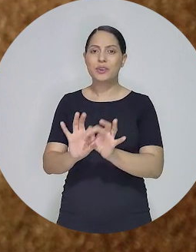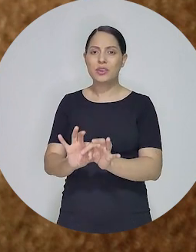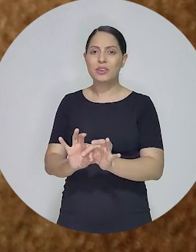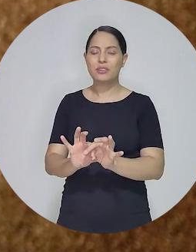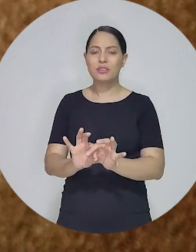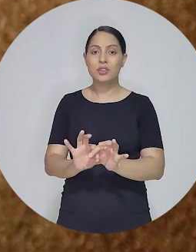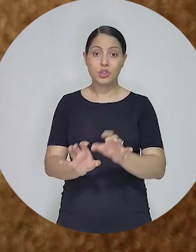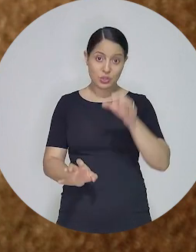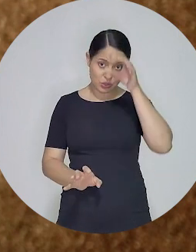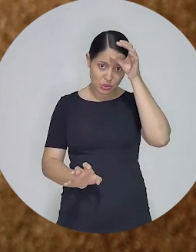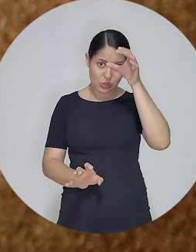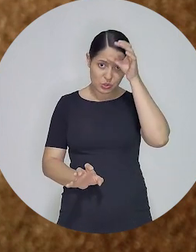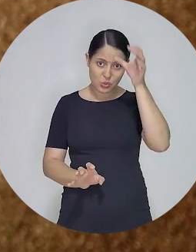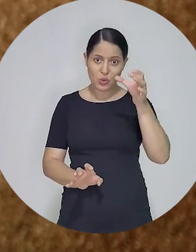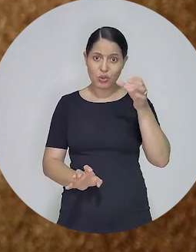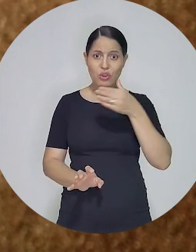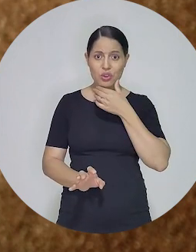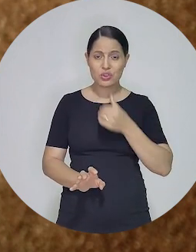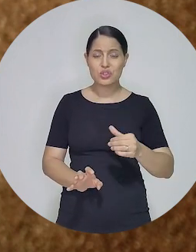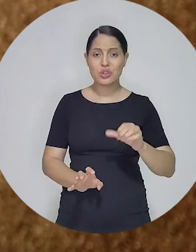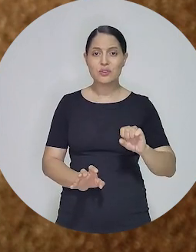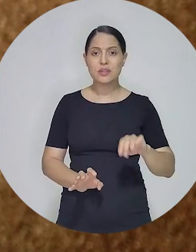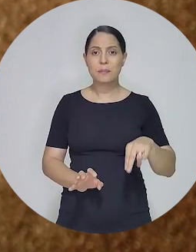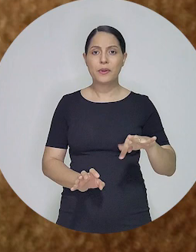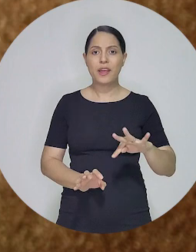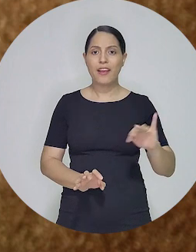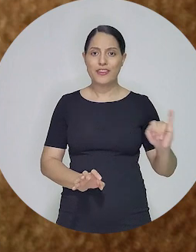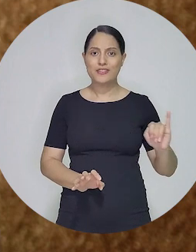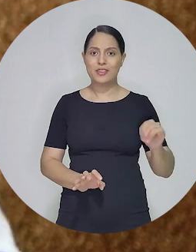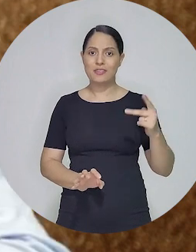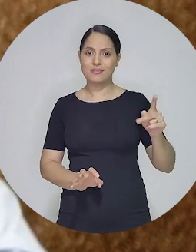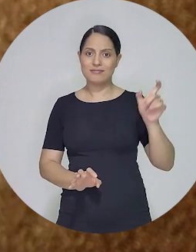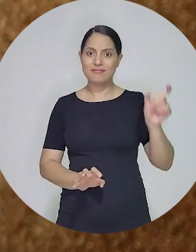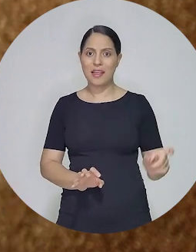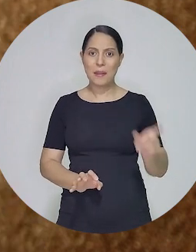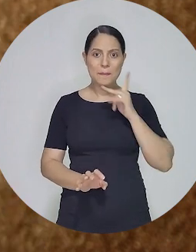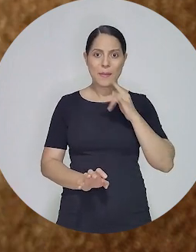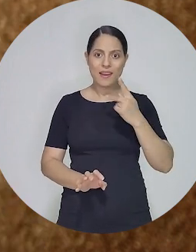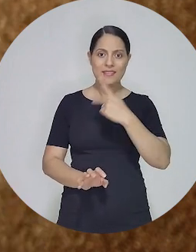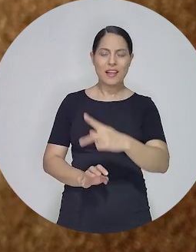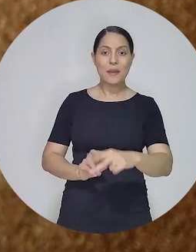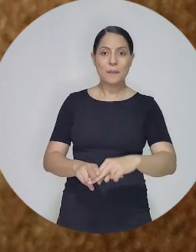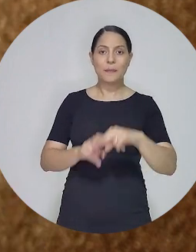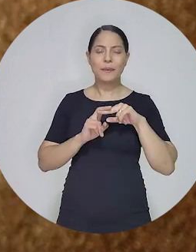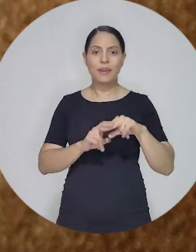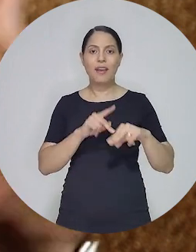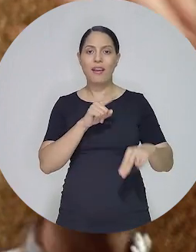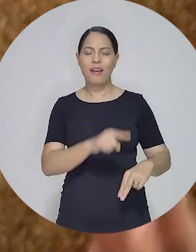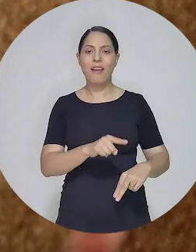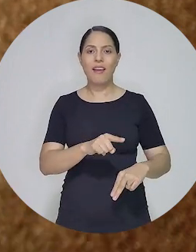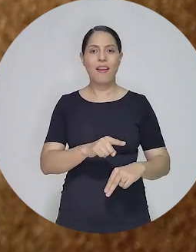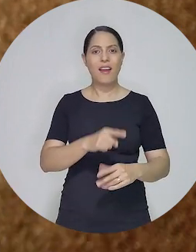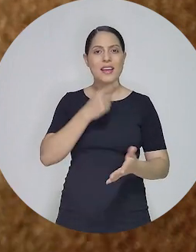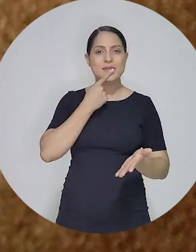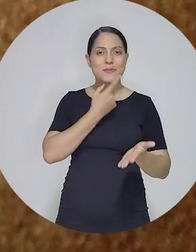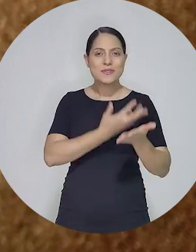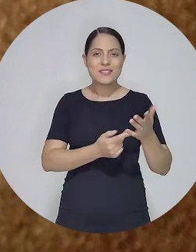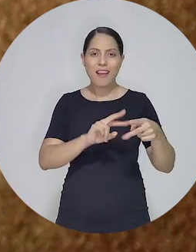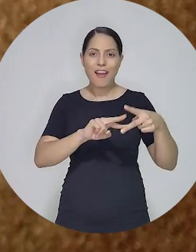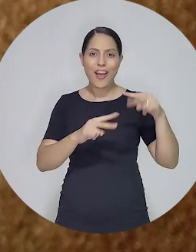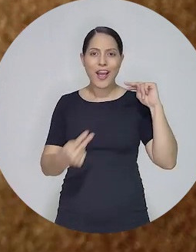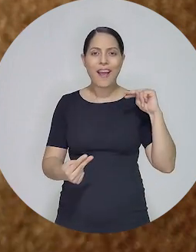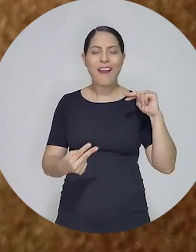forte nesse sentido do tio Simonetti. Eu acho que ele herdou, talvez de um sangue italiano de Simonetti,